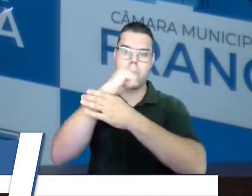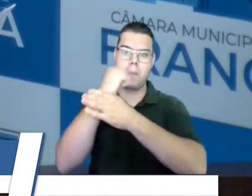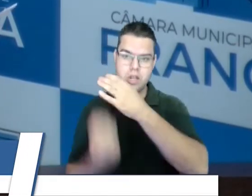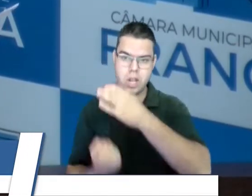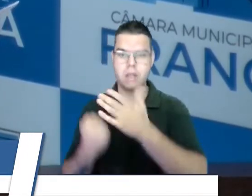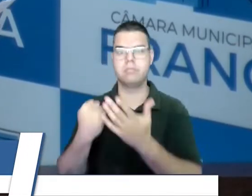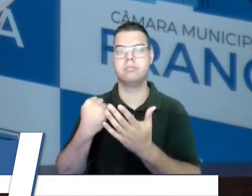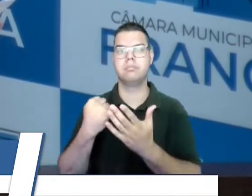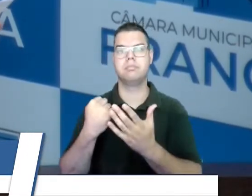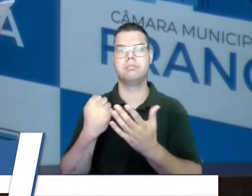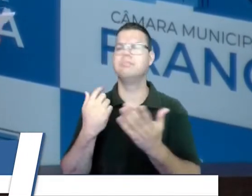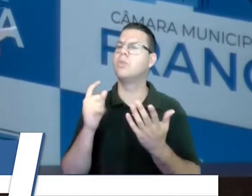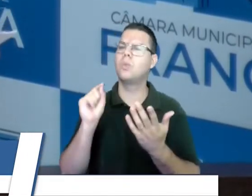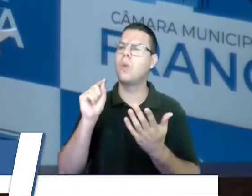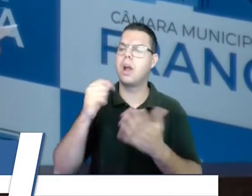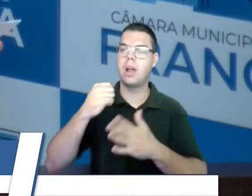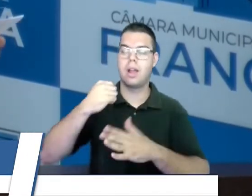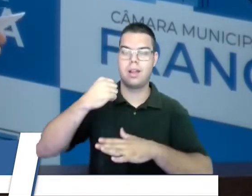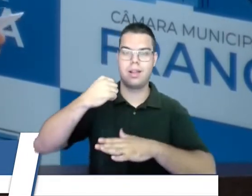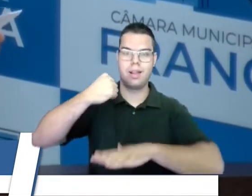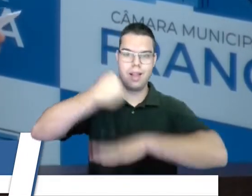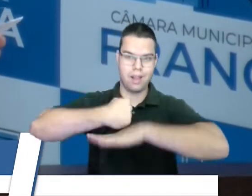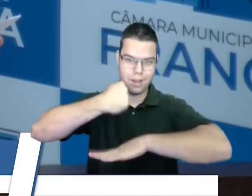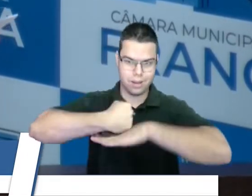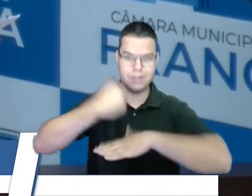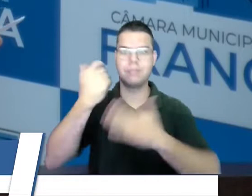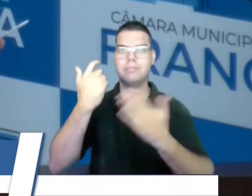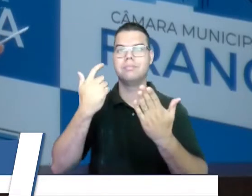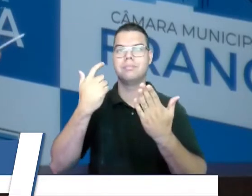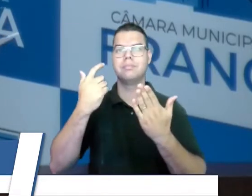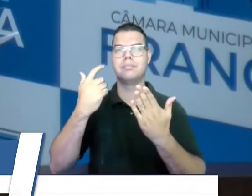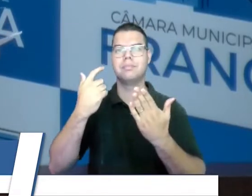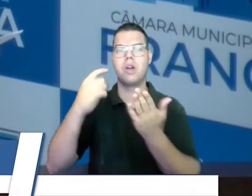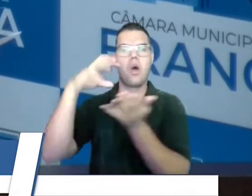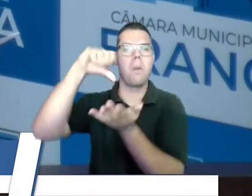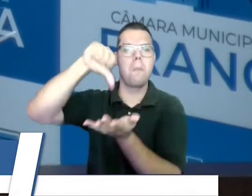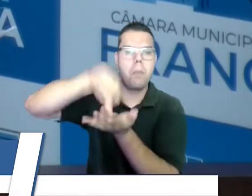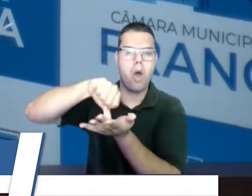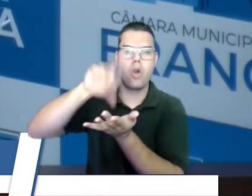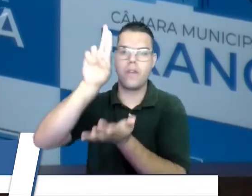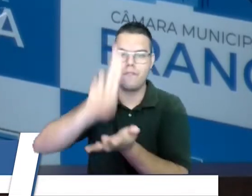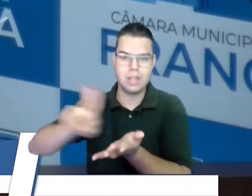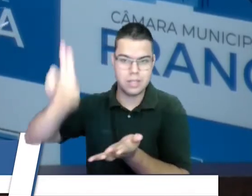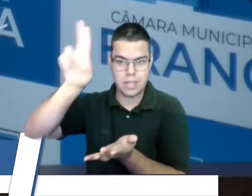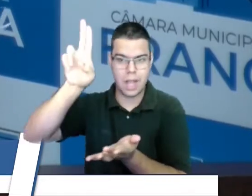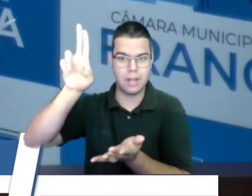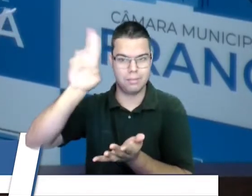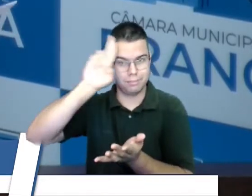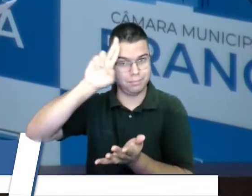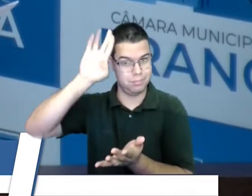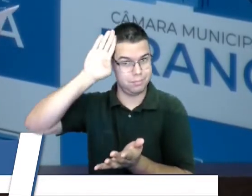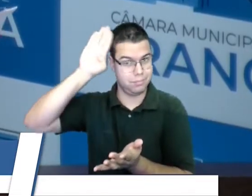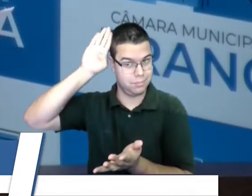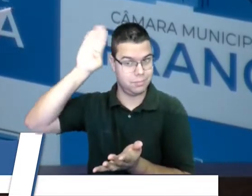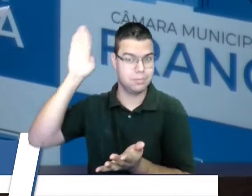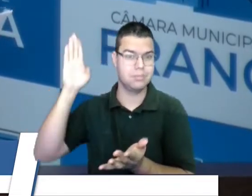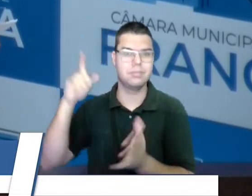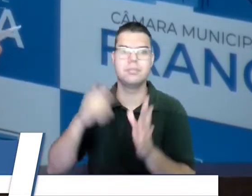cafés especiais, é polo universitário. Nós temos aqui uma das manifestações culturais mais antigas, que são as